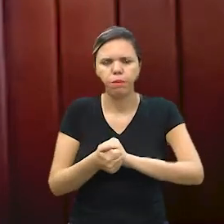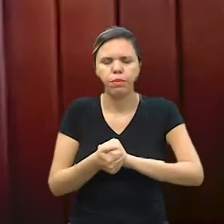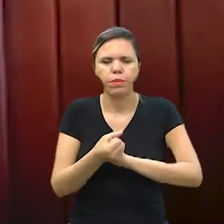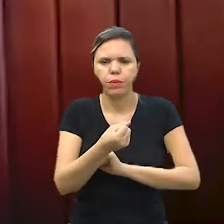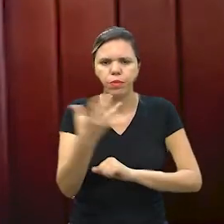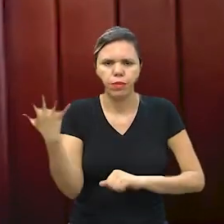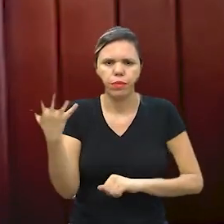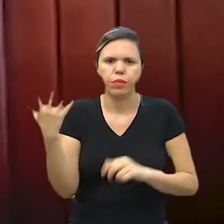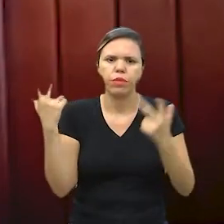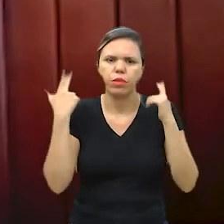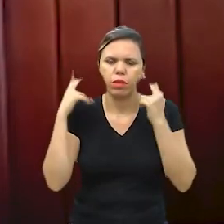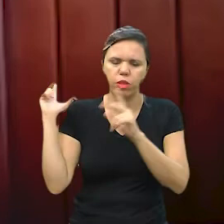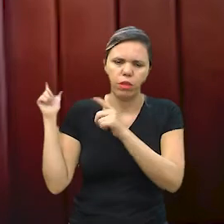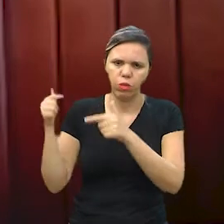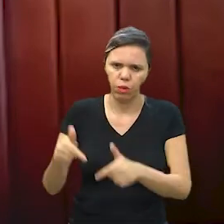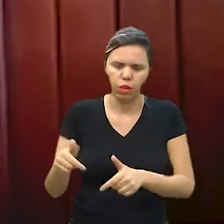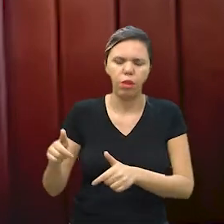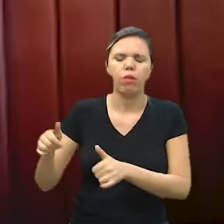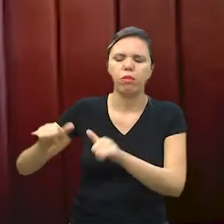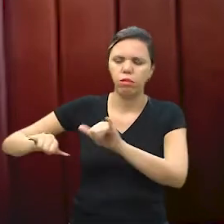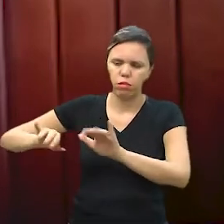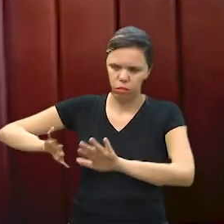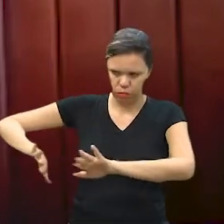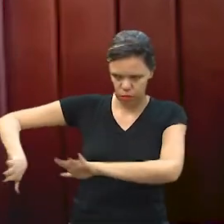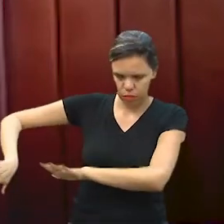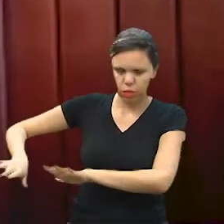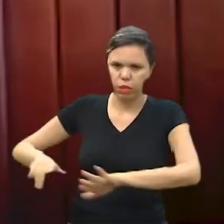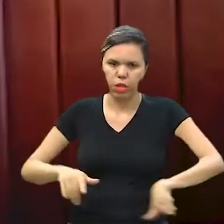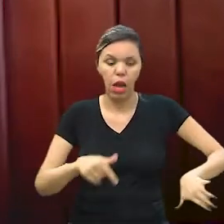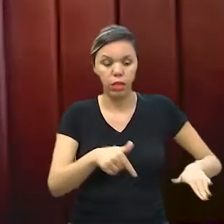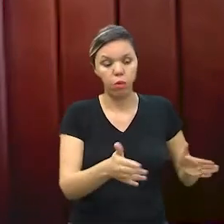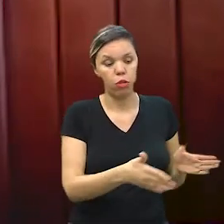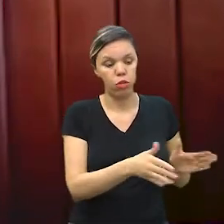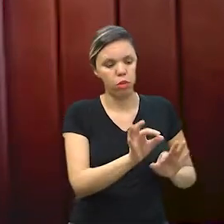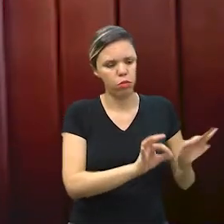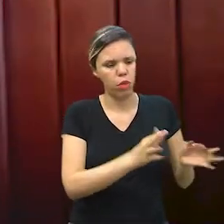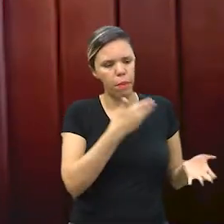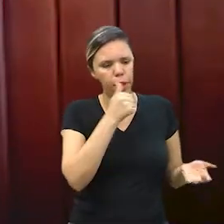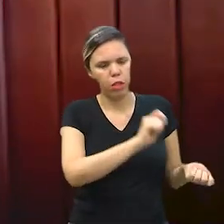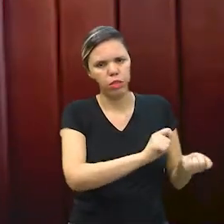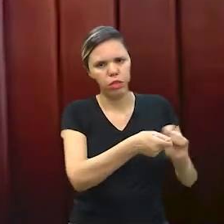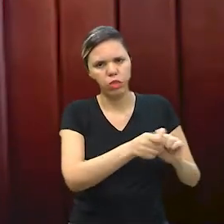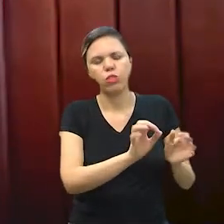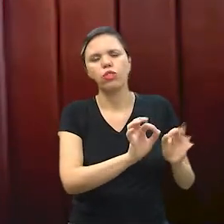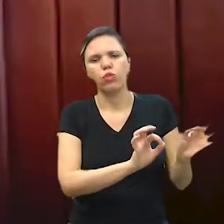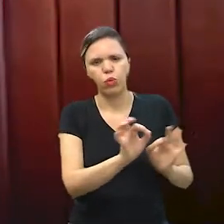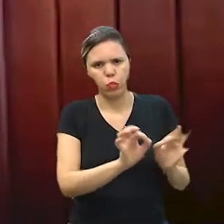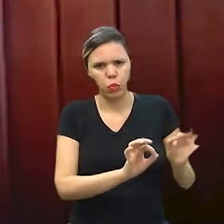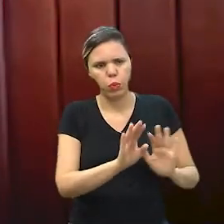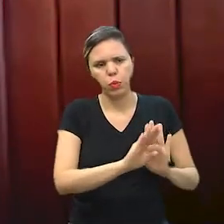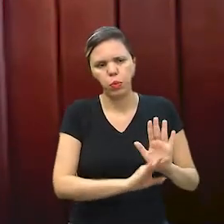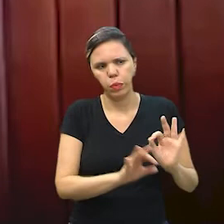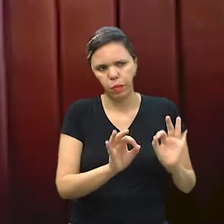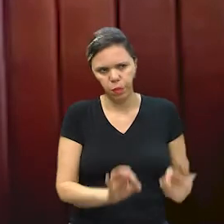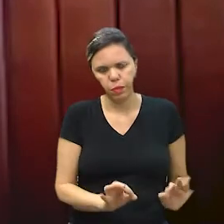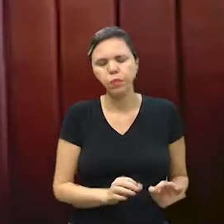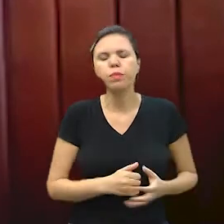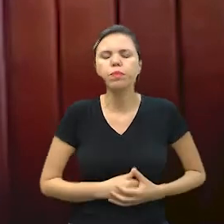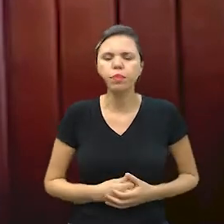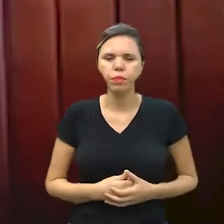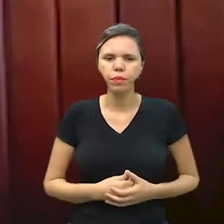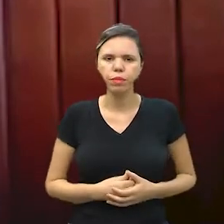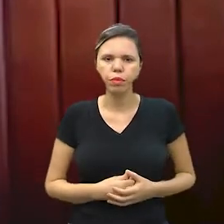produção convencional. É uma produção que ela é melhor organizada, né, porque tudo que nós fazemos com planejamento. Então,